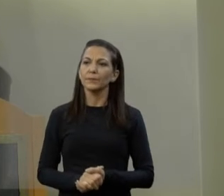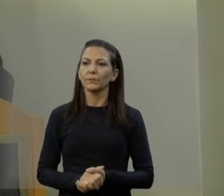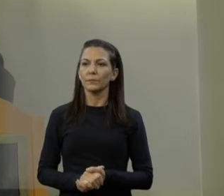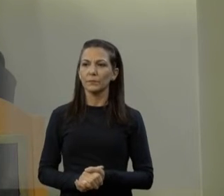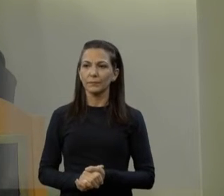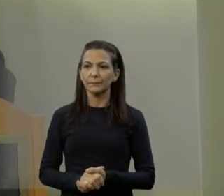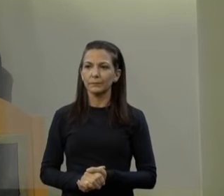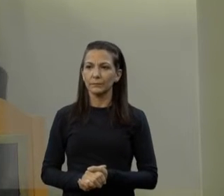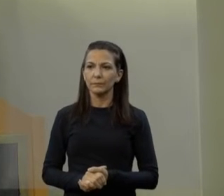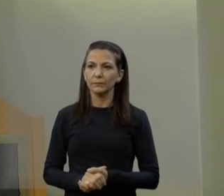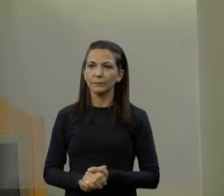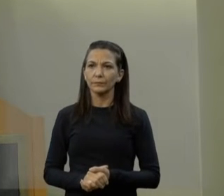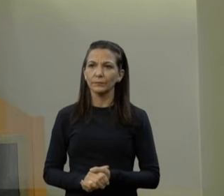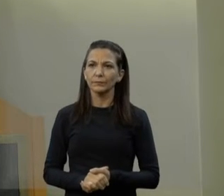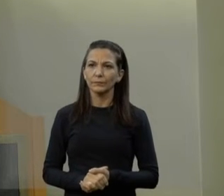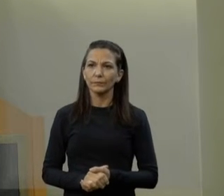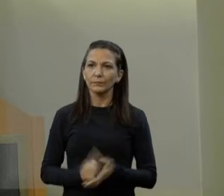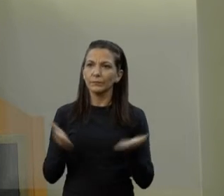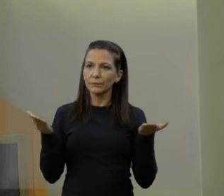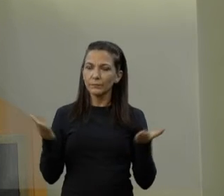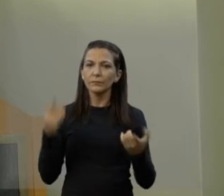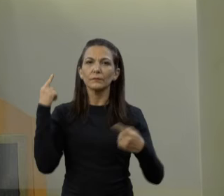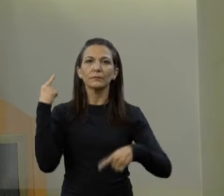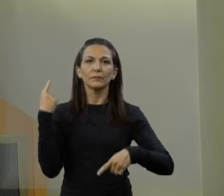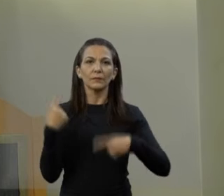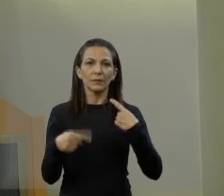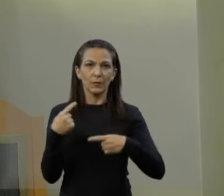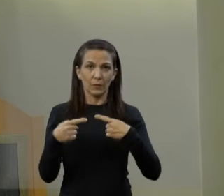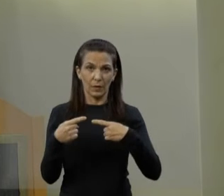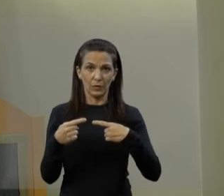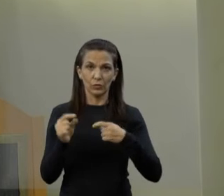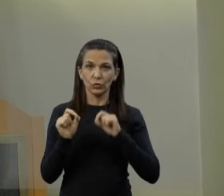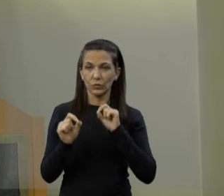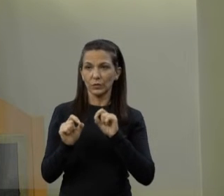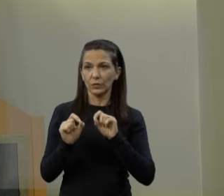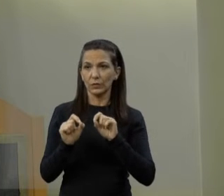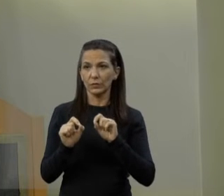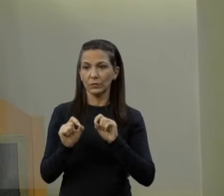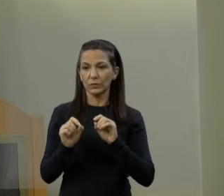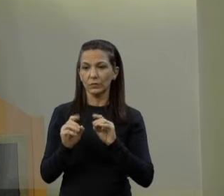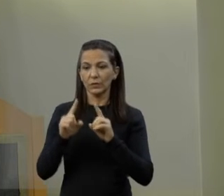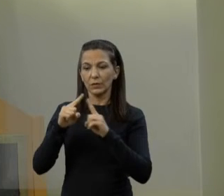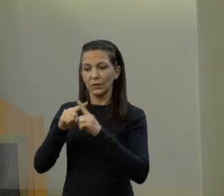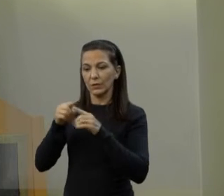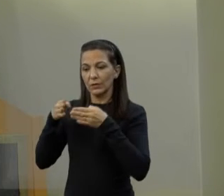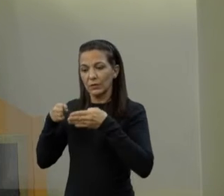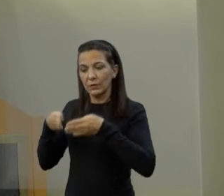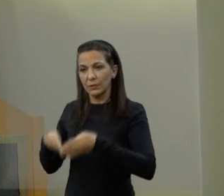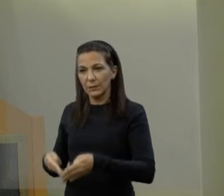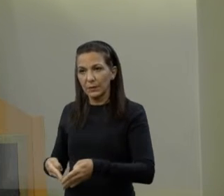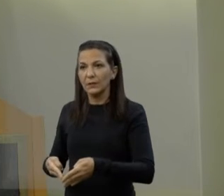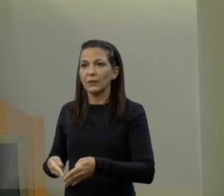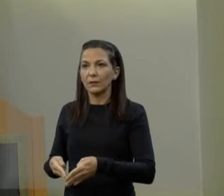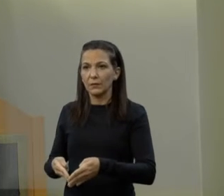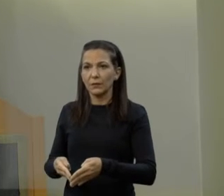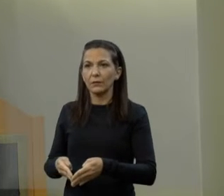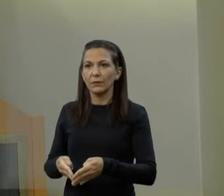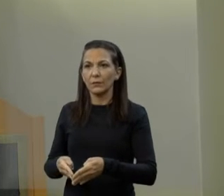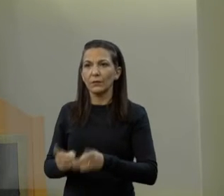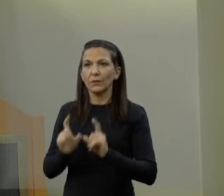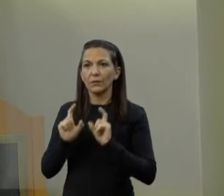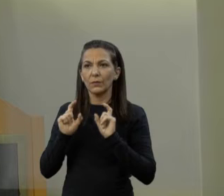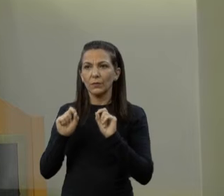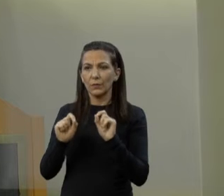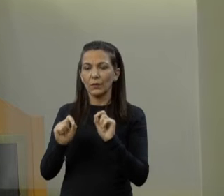vamos entrar no debate logo mais do cemitério e